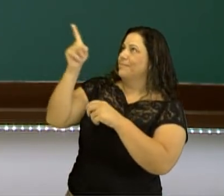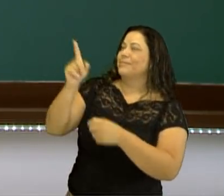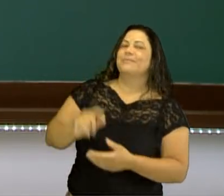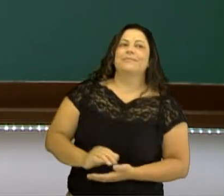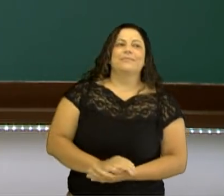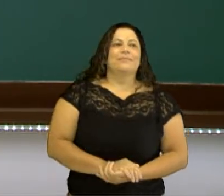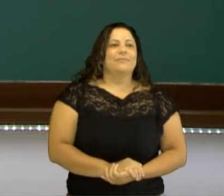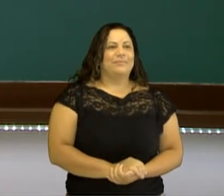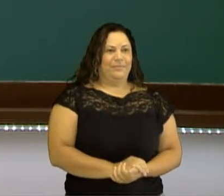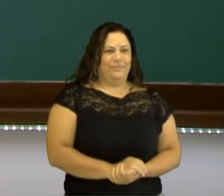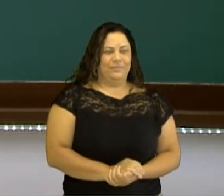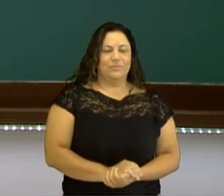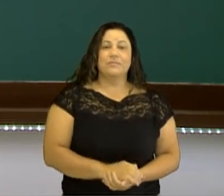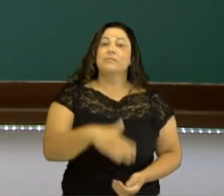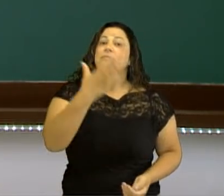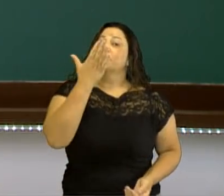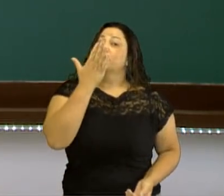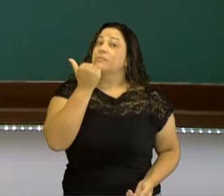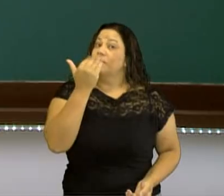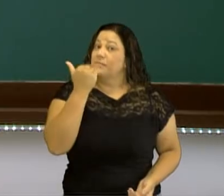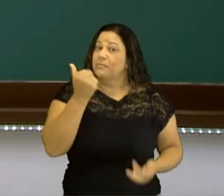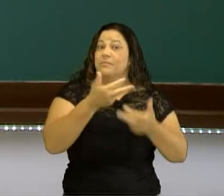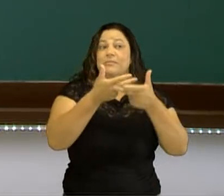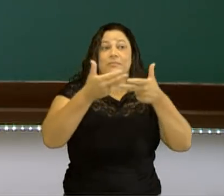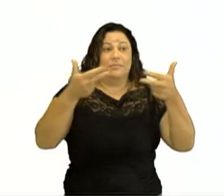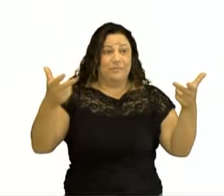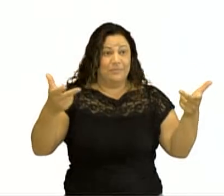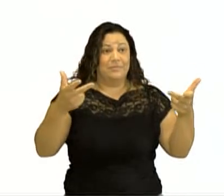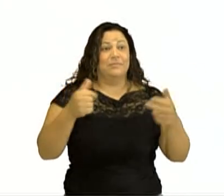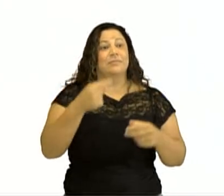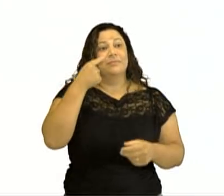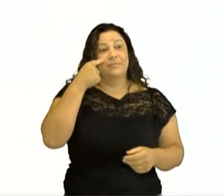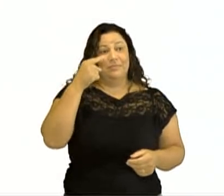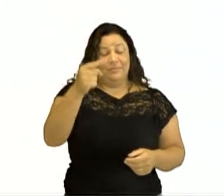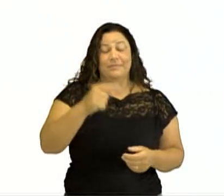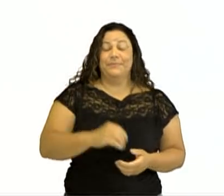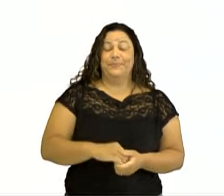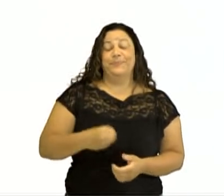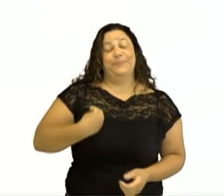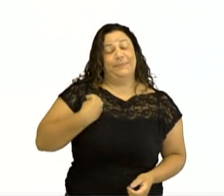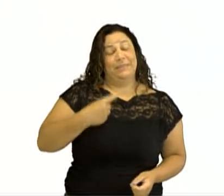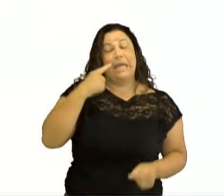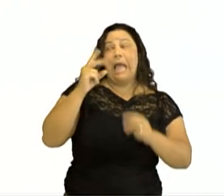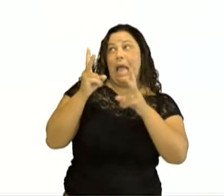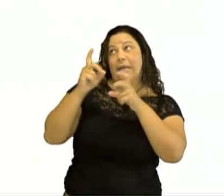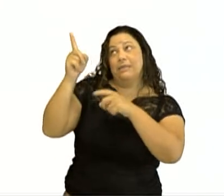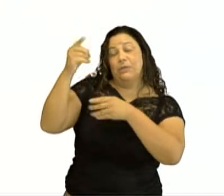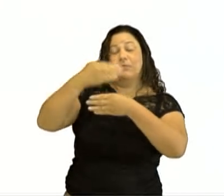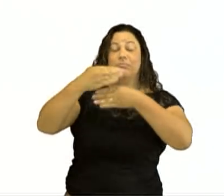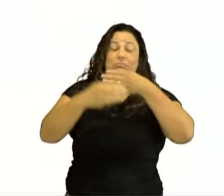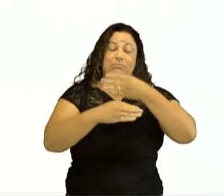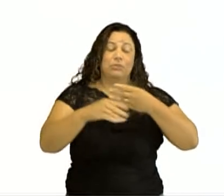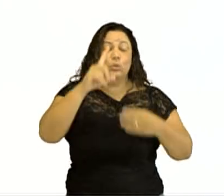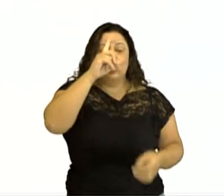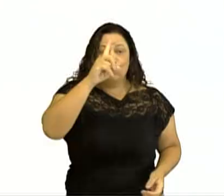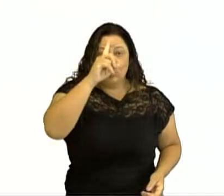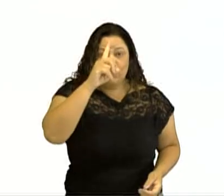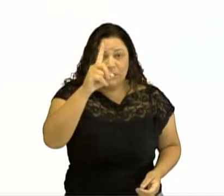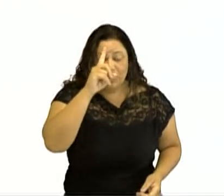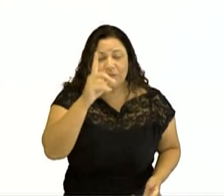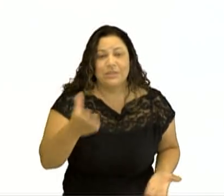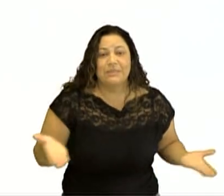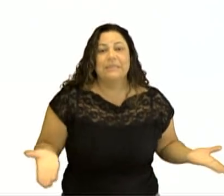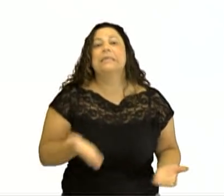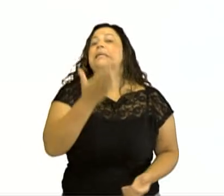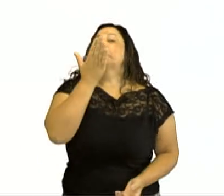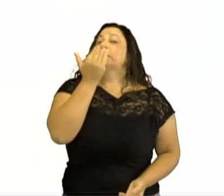só os alimentos que estão presentes aqui. No dia a dia, costumamos consumir uma grande